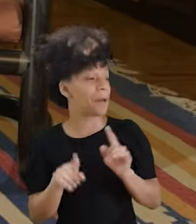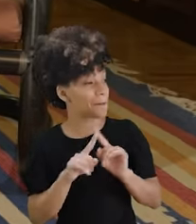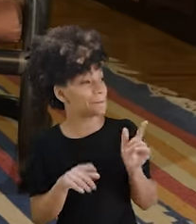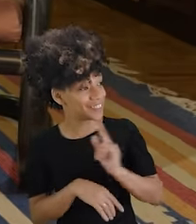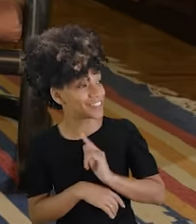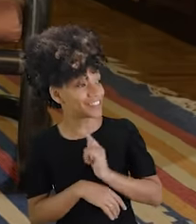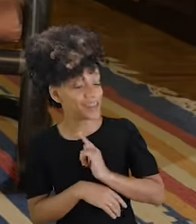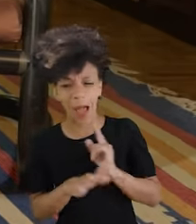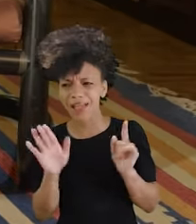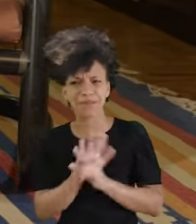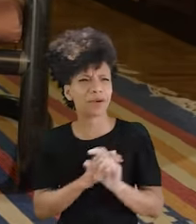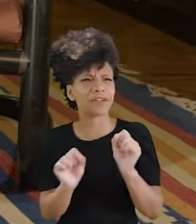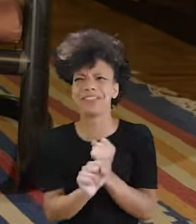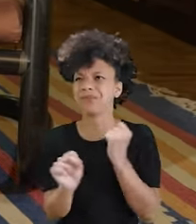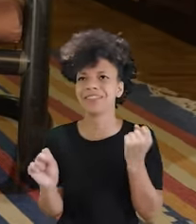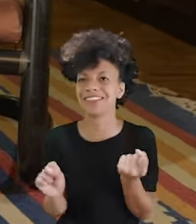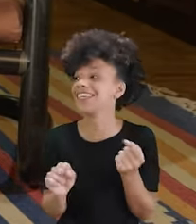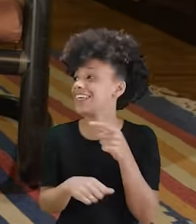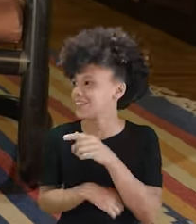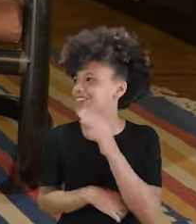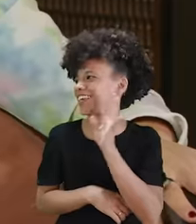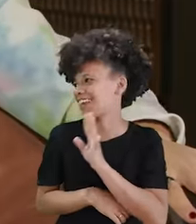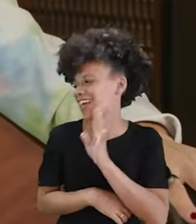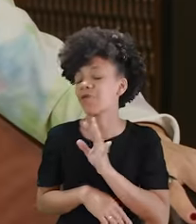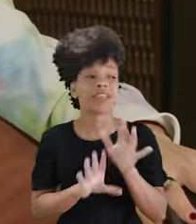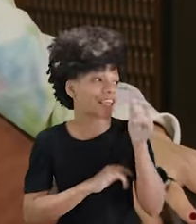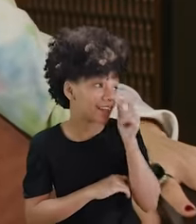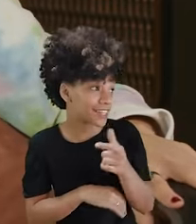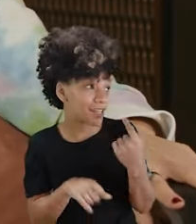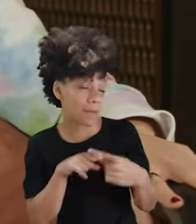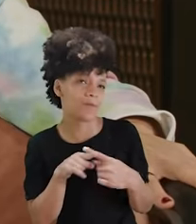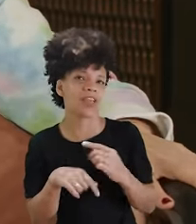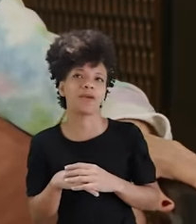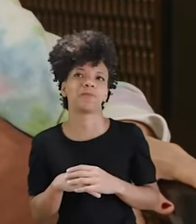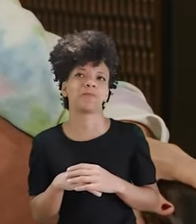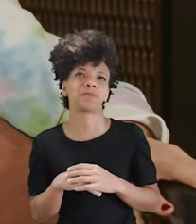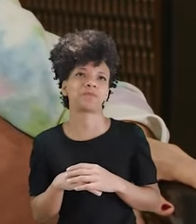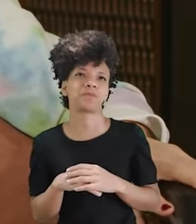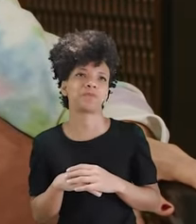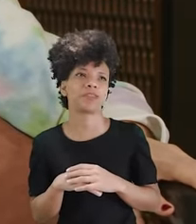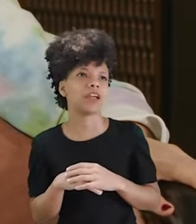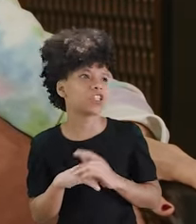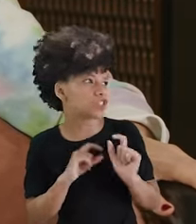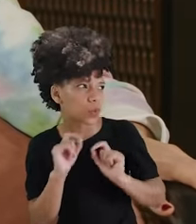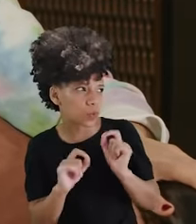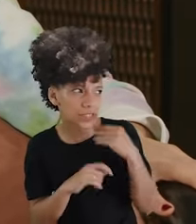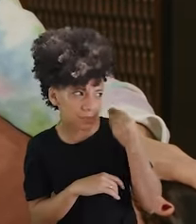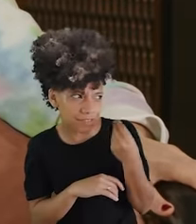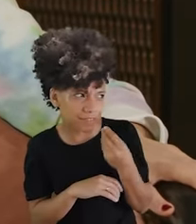faz isso tinha as perguntas absurdas imagens Olha aí é muito interessante porque uma das